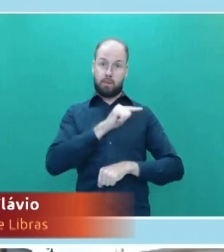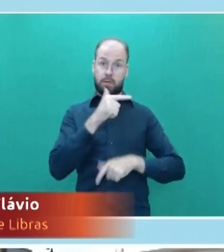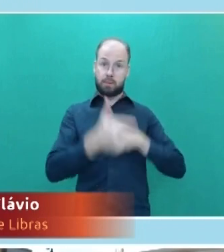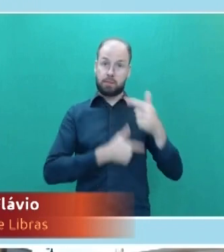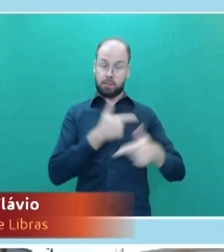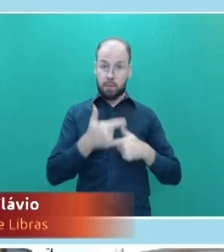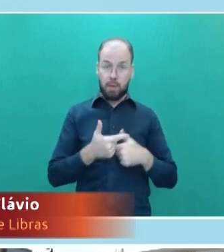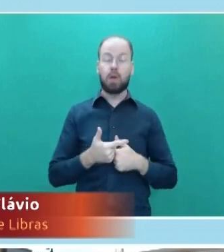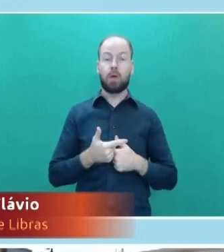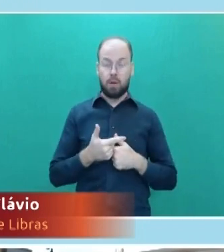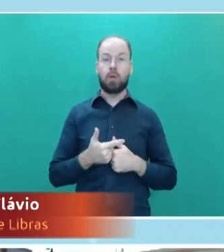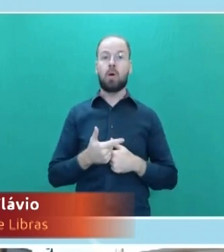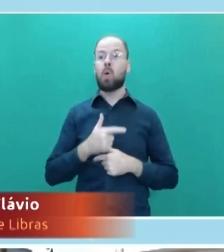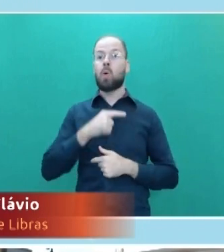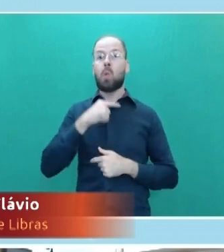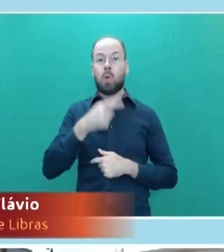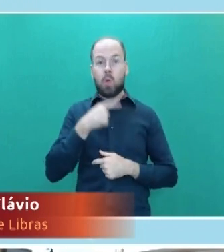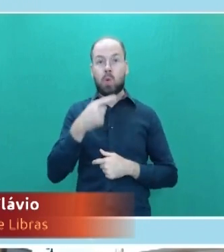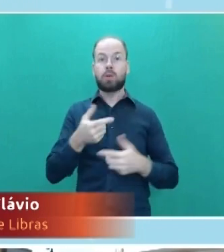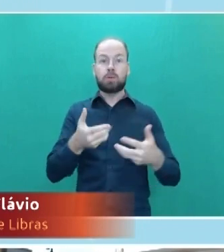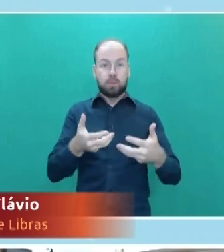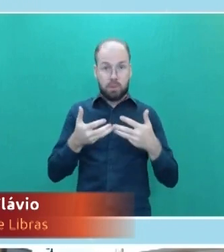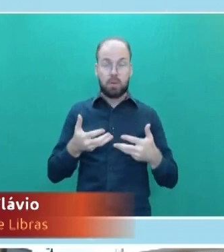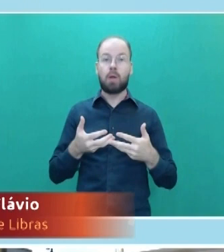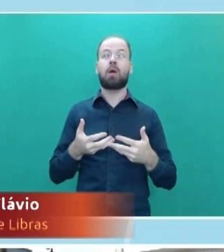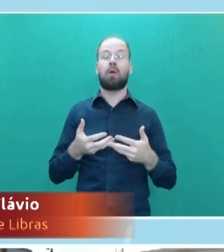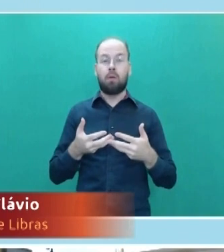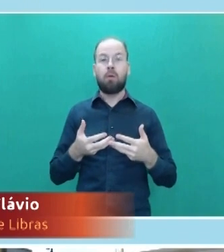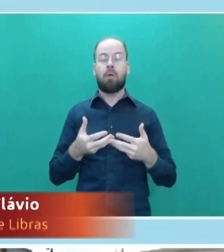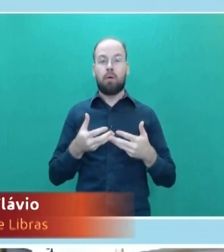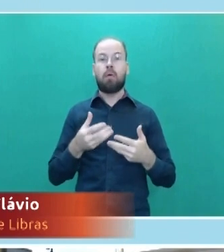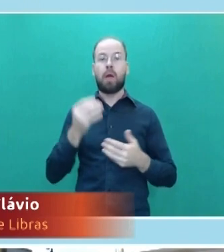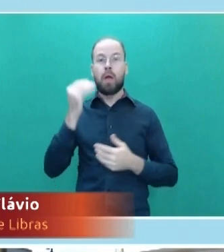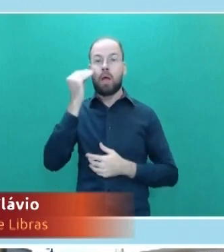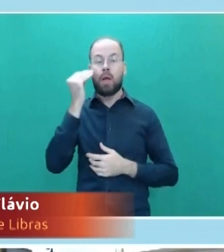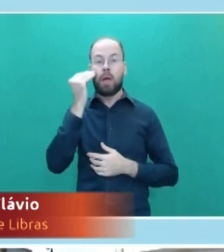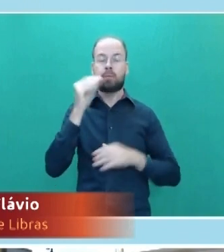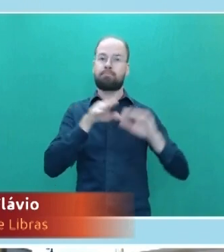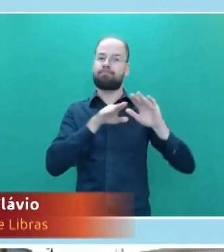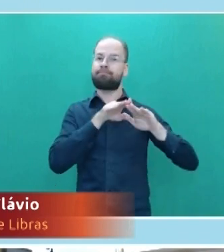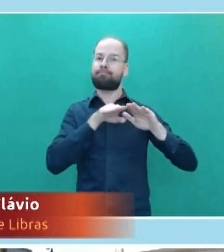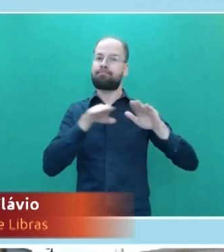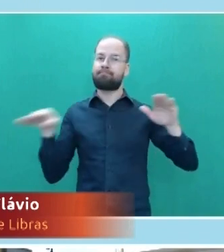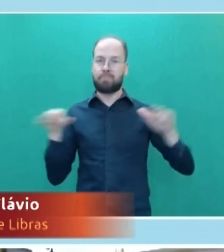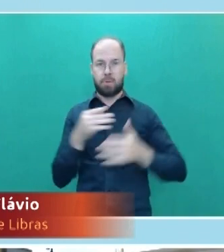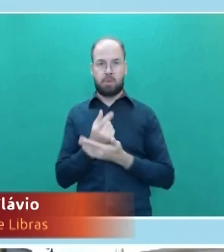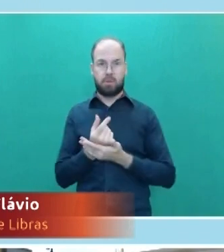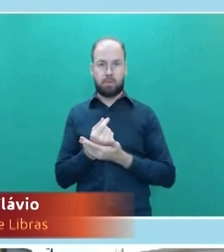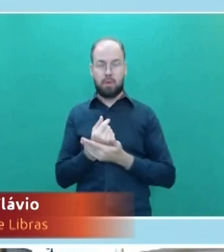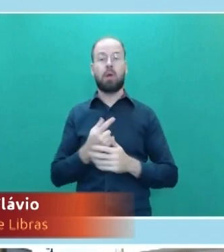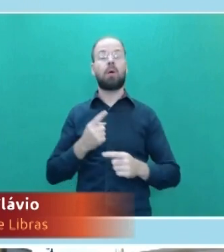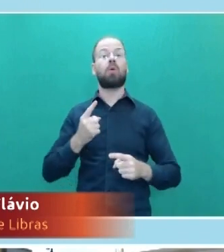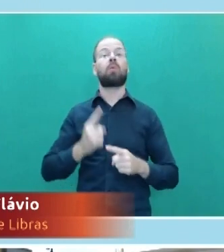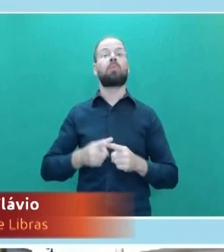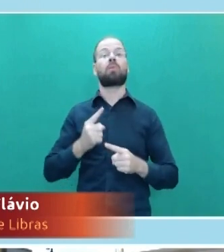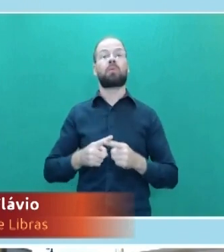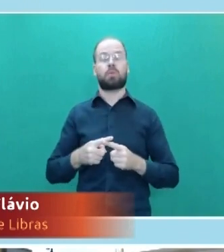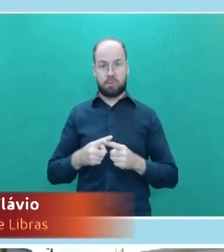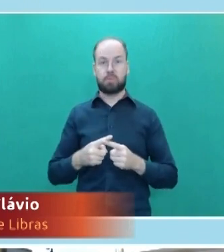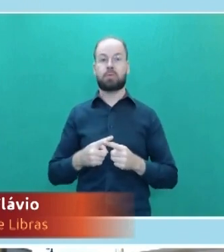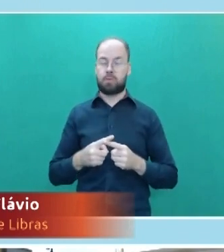não consegue ser aquilo que ele quer, ele só não consegue ter a estabilidade financeira almejada, porque é ele